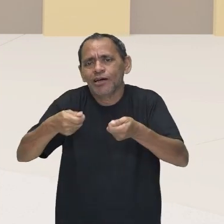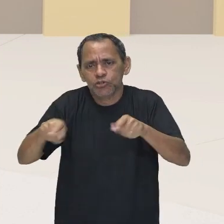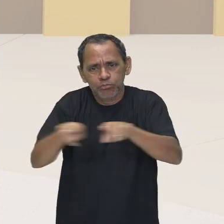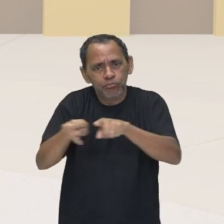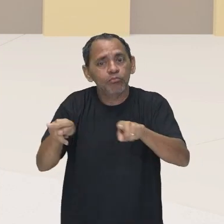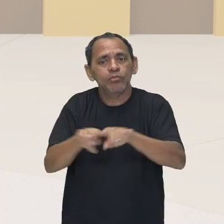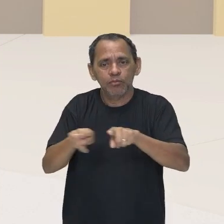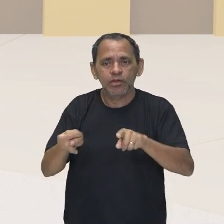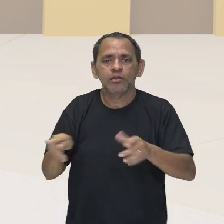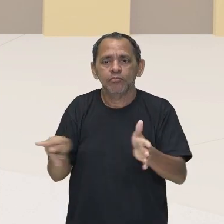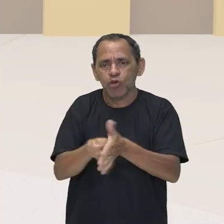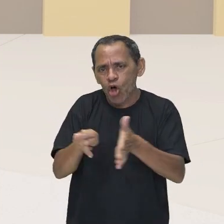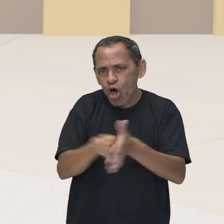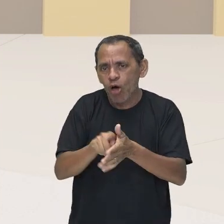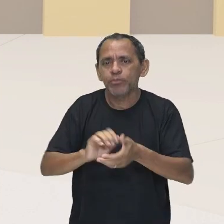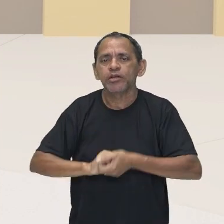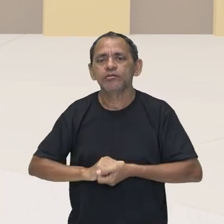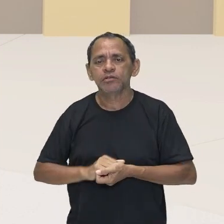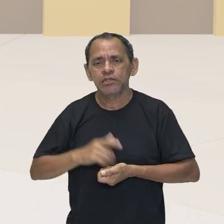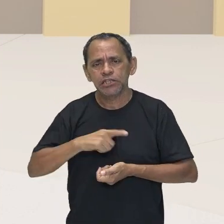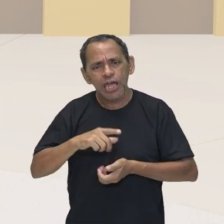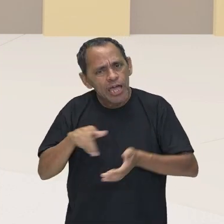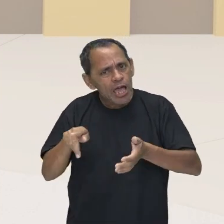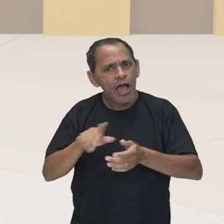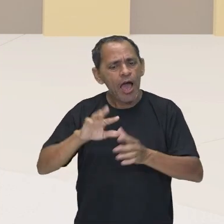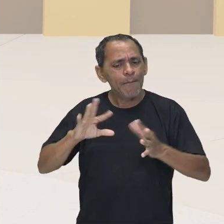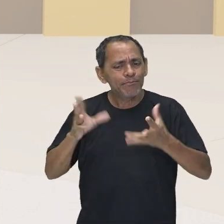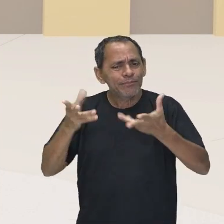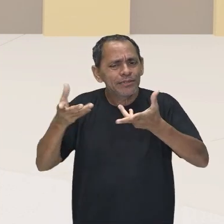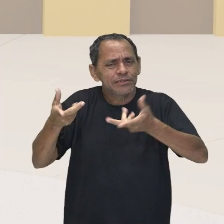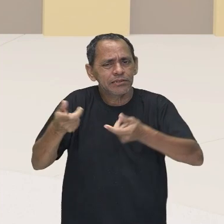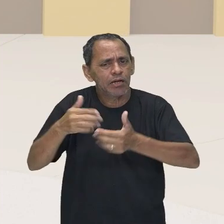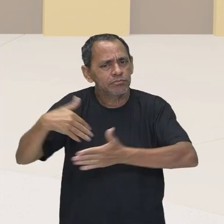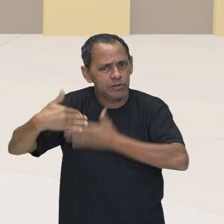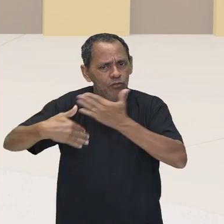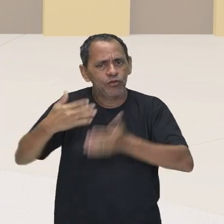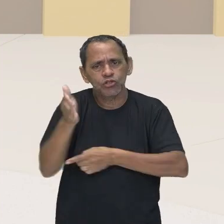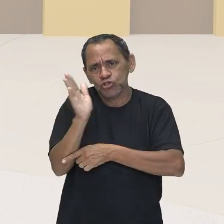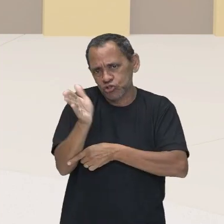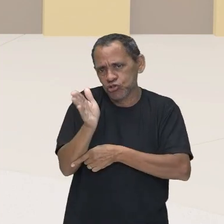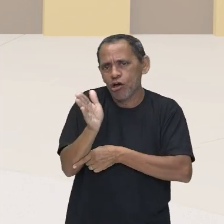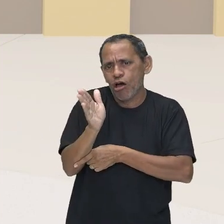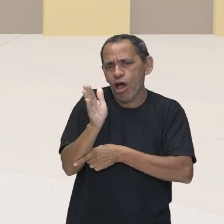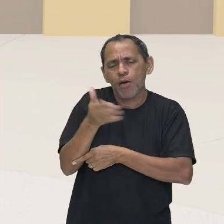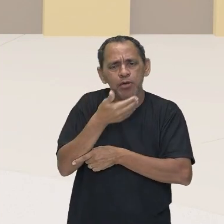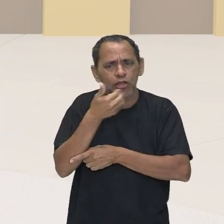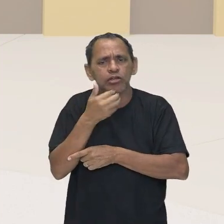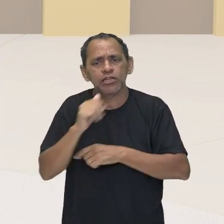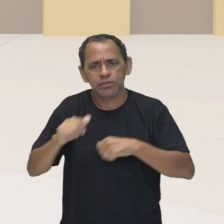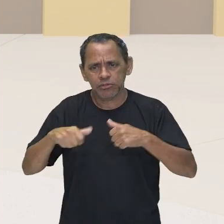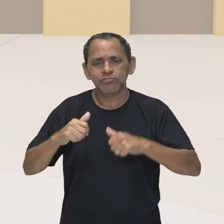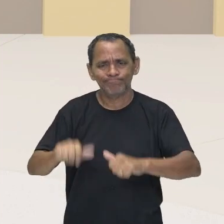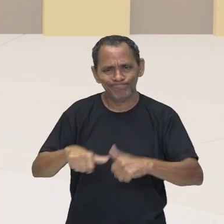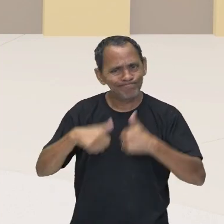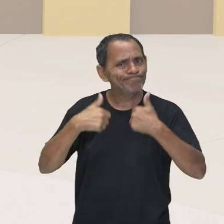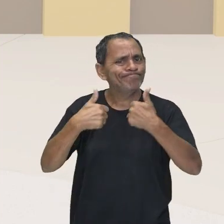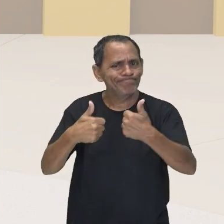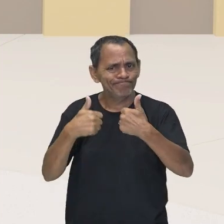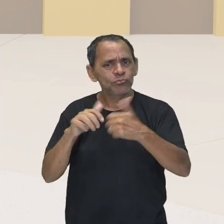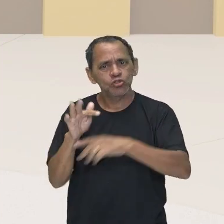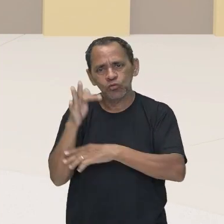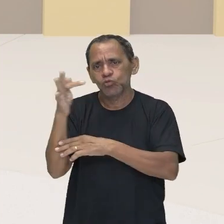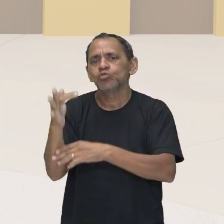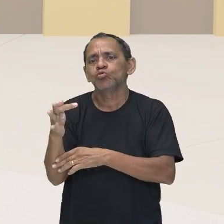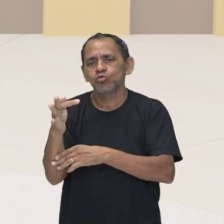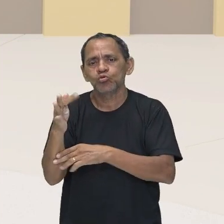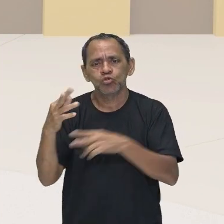habilidade atual que nós já estamos desenvolvendo para que ela seja aperfeiçoada aí no futuro, né? Precisamos ser